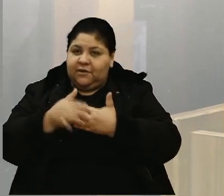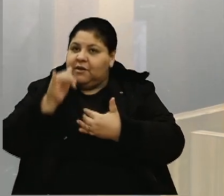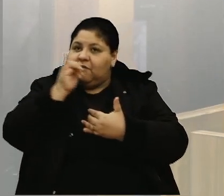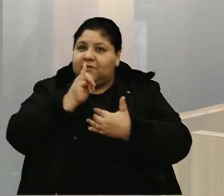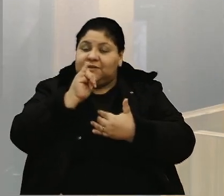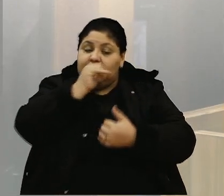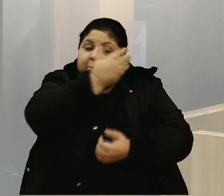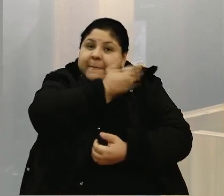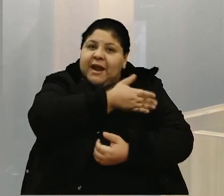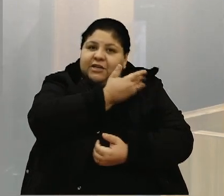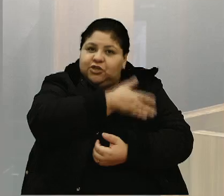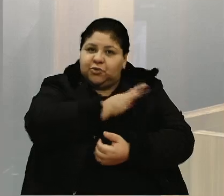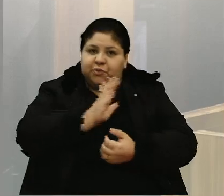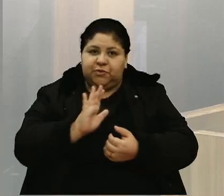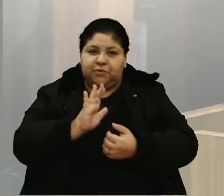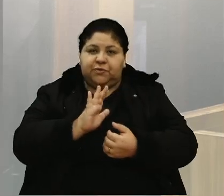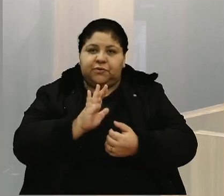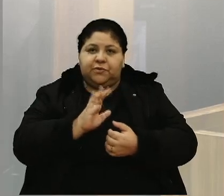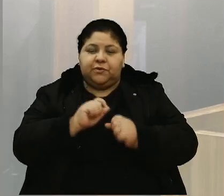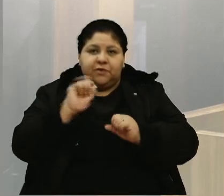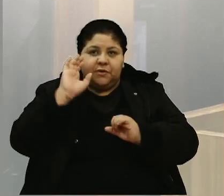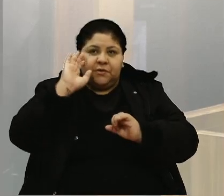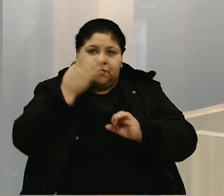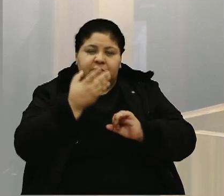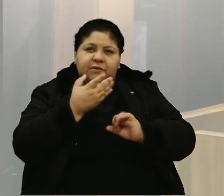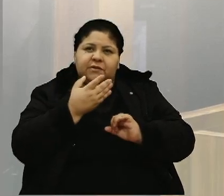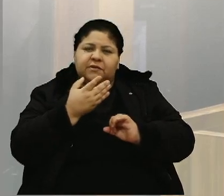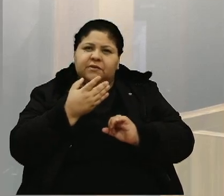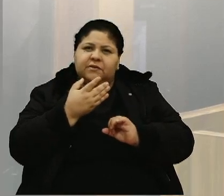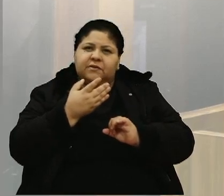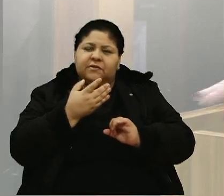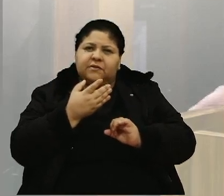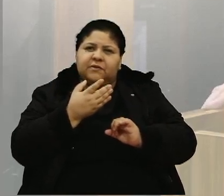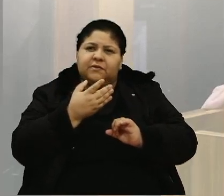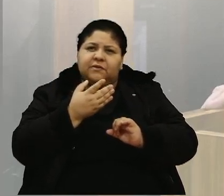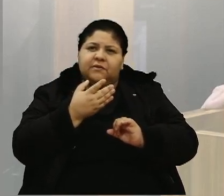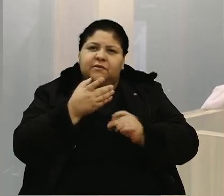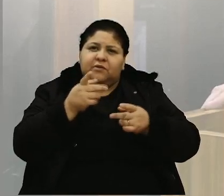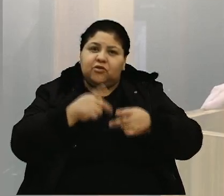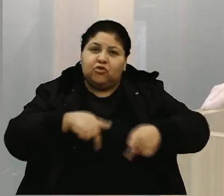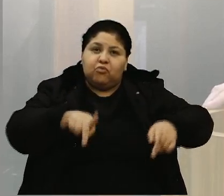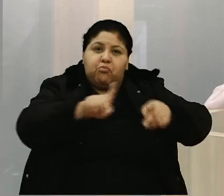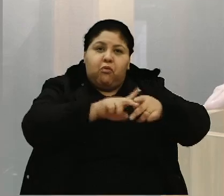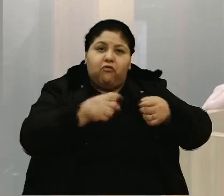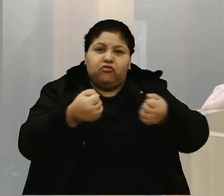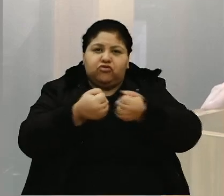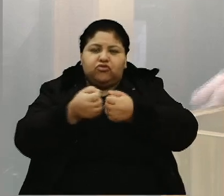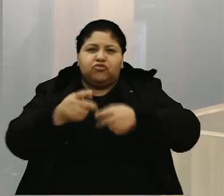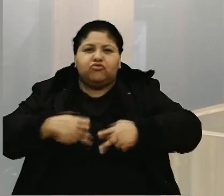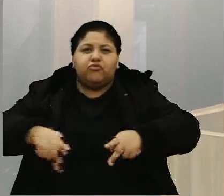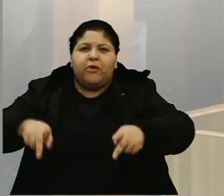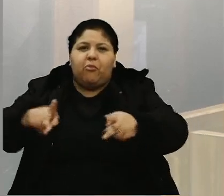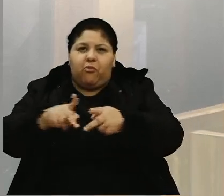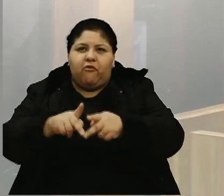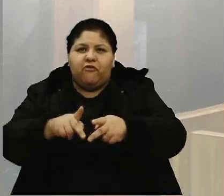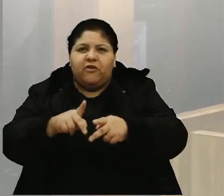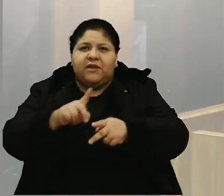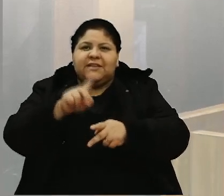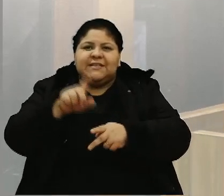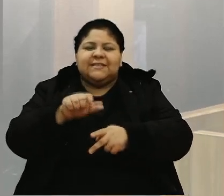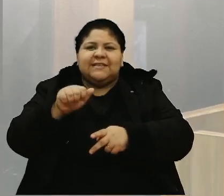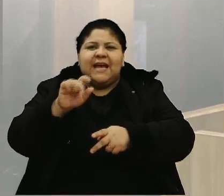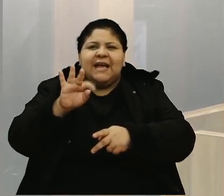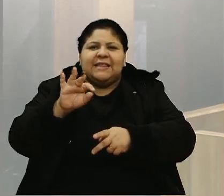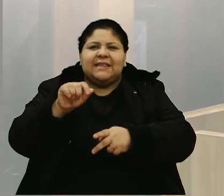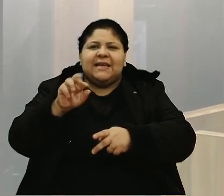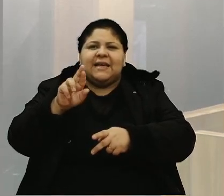prático em que nem aconteceu no desastre, né, Renato? Do povo pelo povo, né? O povo se solidarizando com